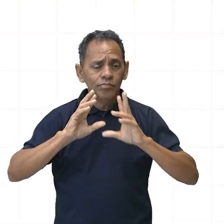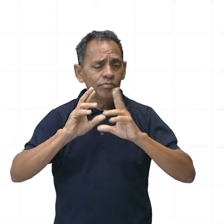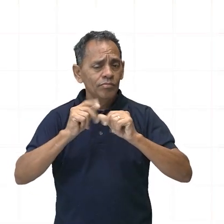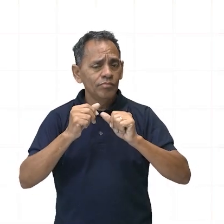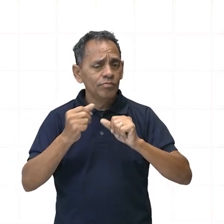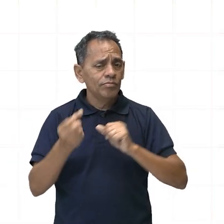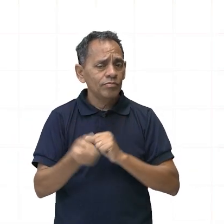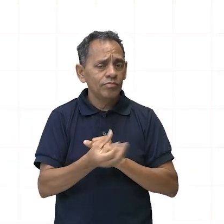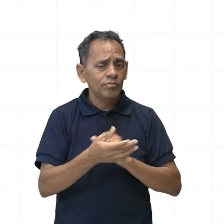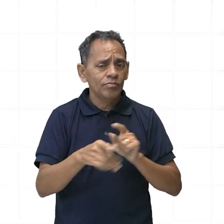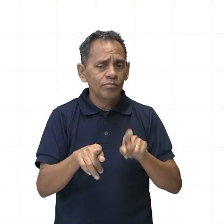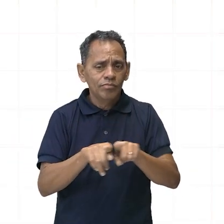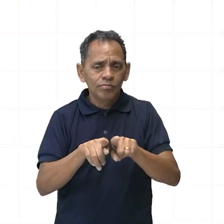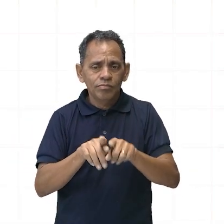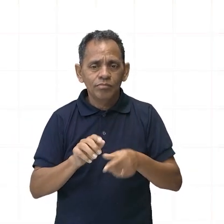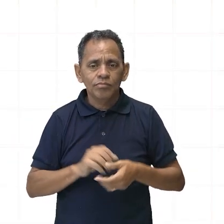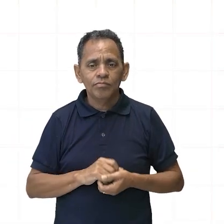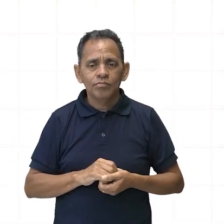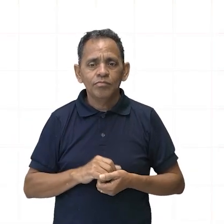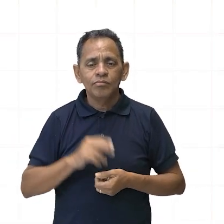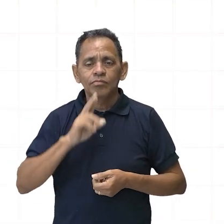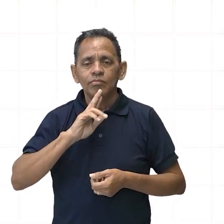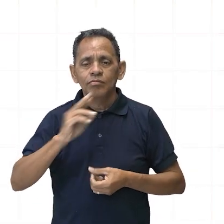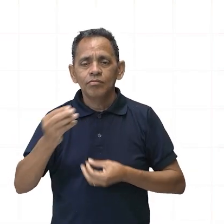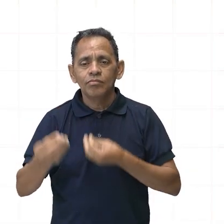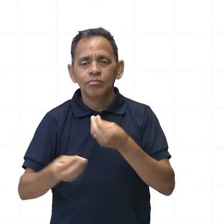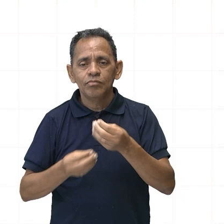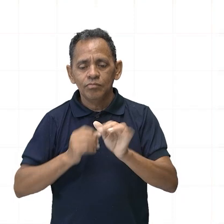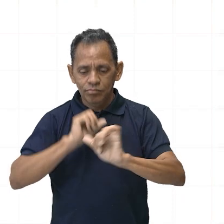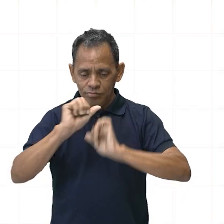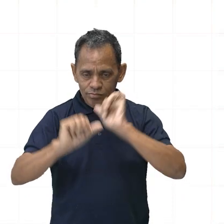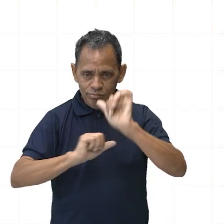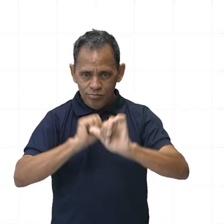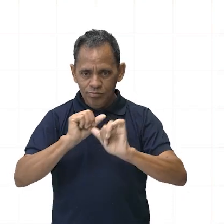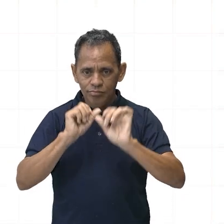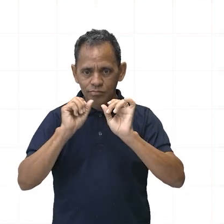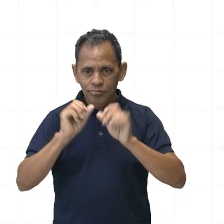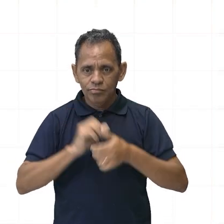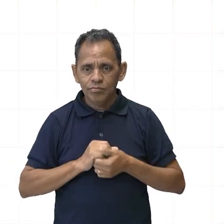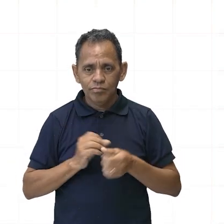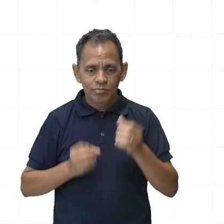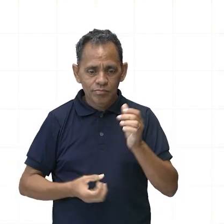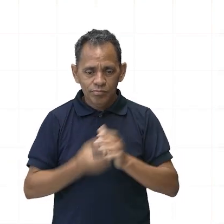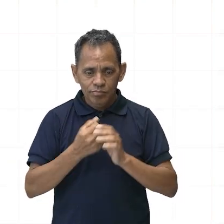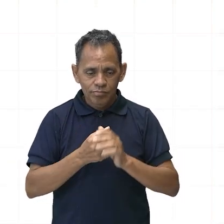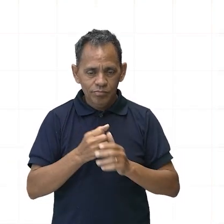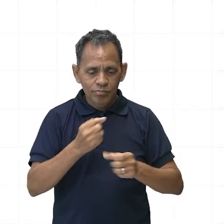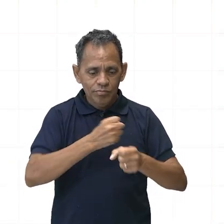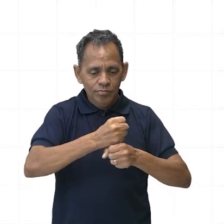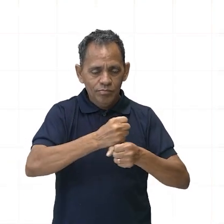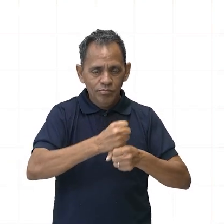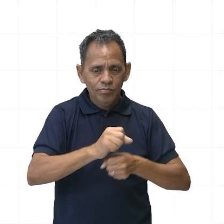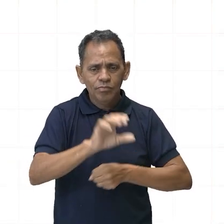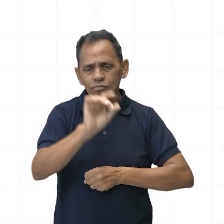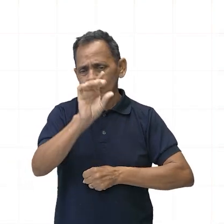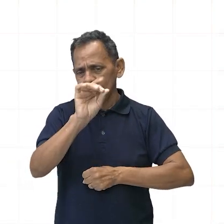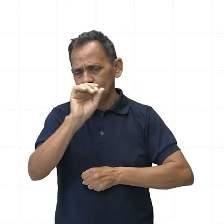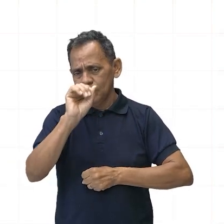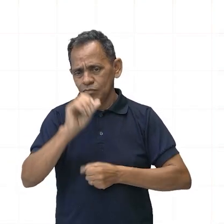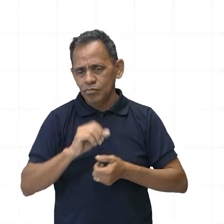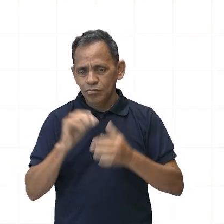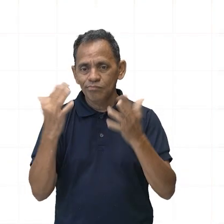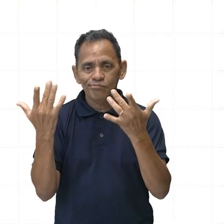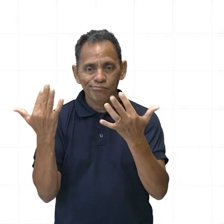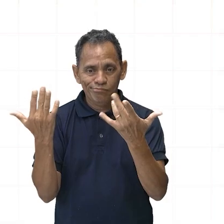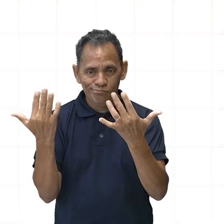acabou resultando em quê? Em uma transição da produção manual, saindo ali, né, somente da produção